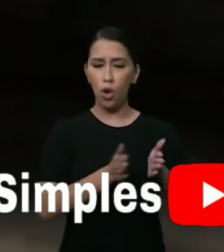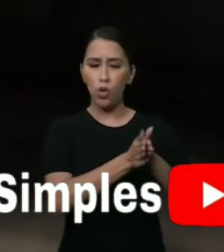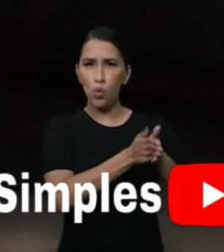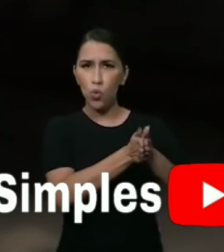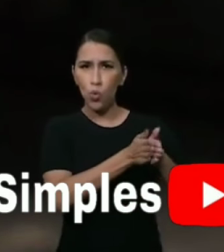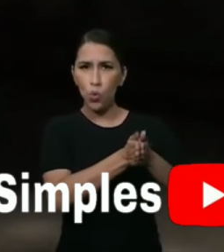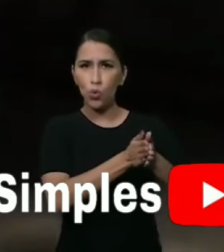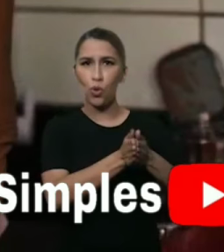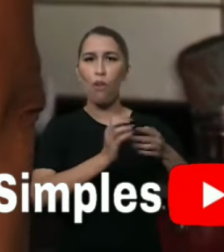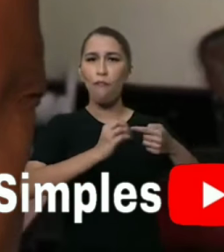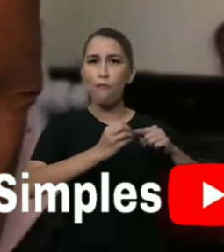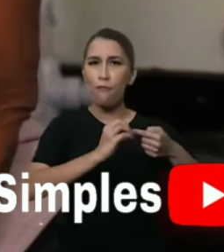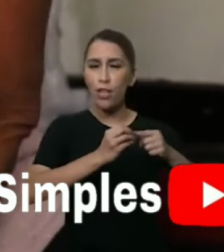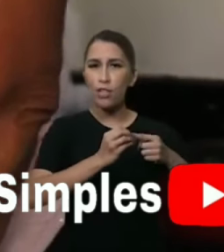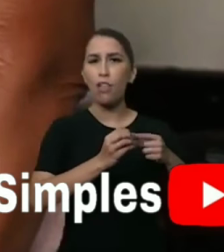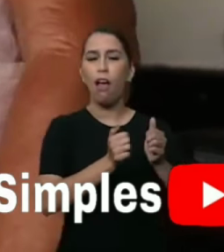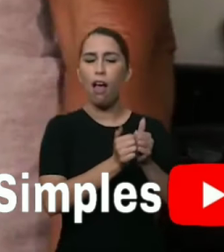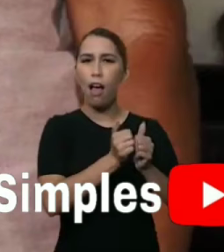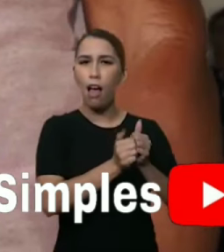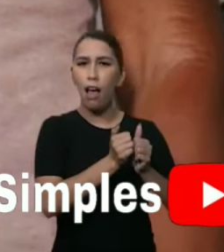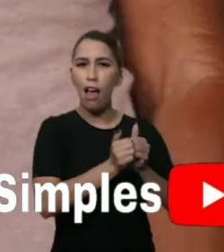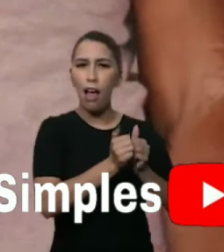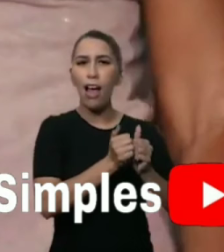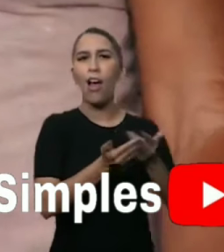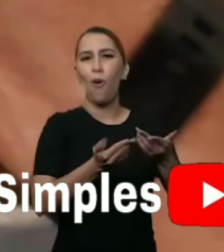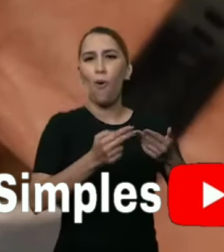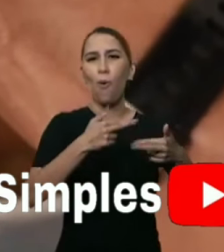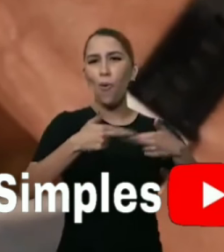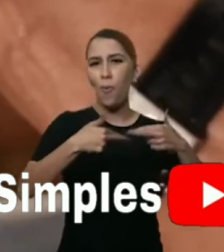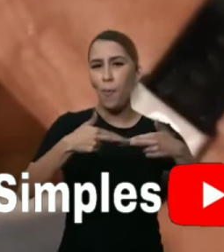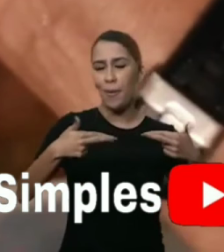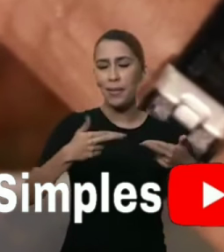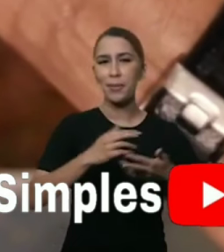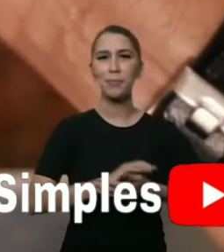Tô fazendo cuscuz, feijão, arroz, macarrão.